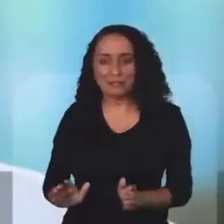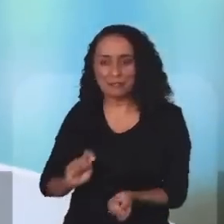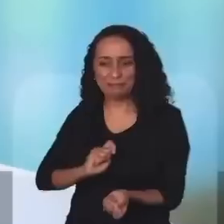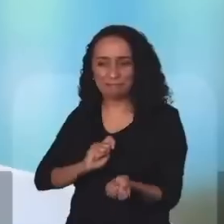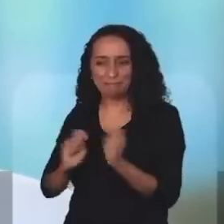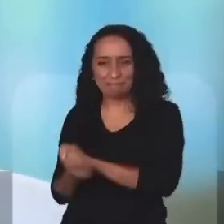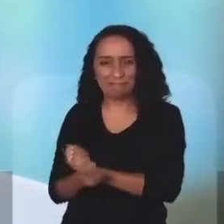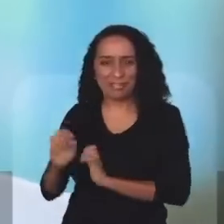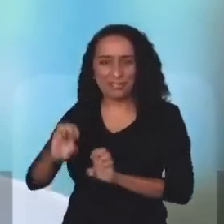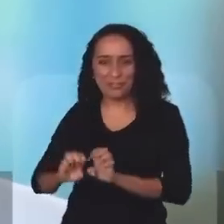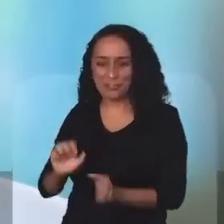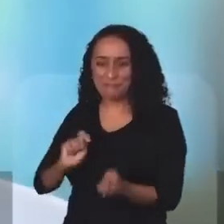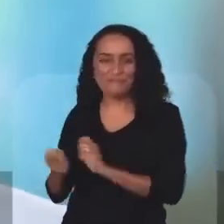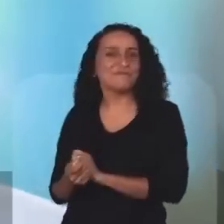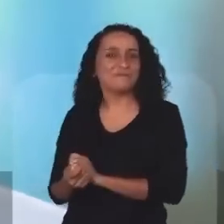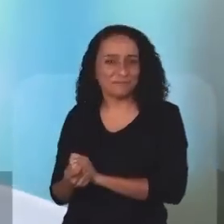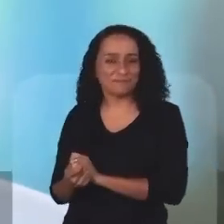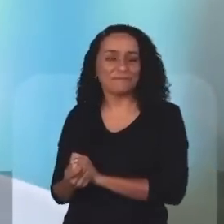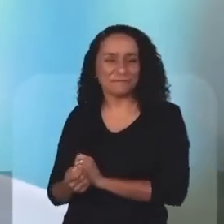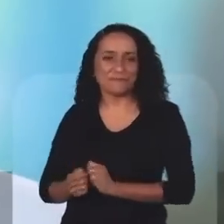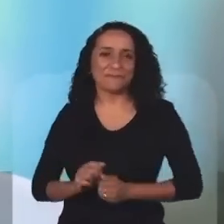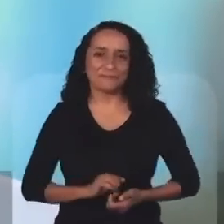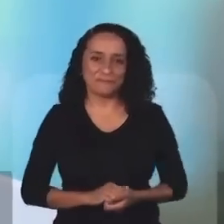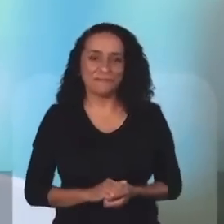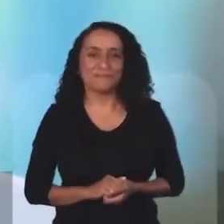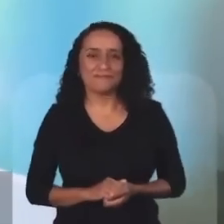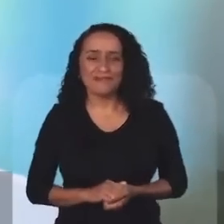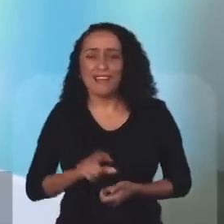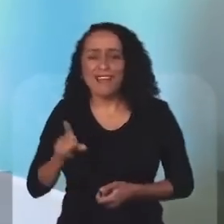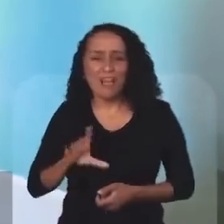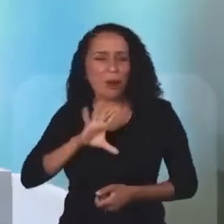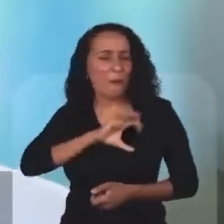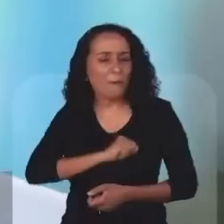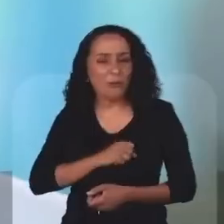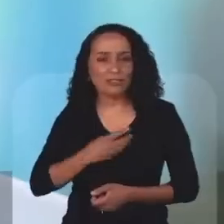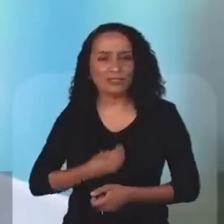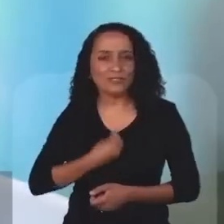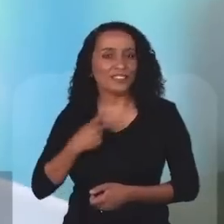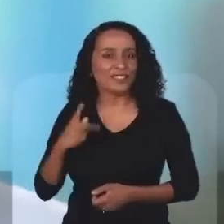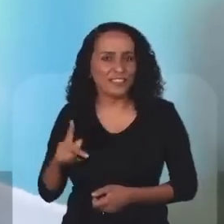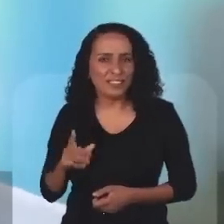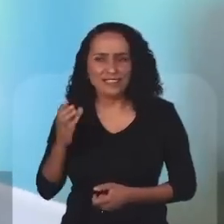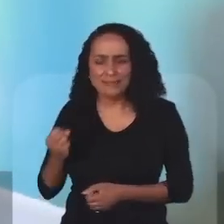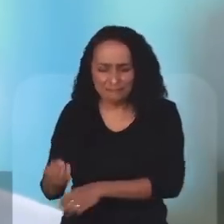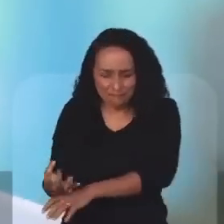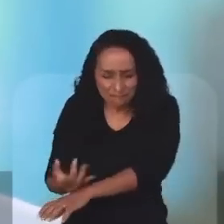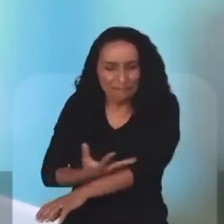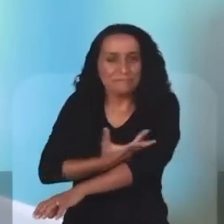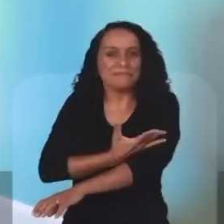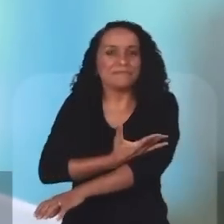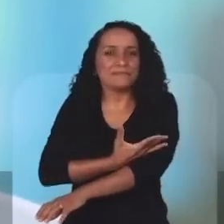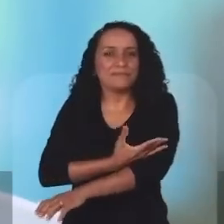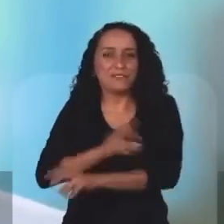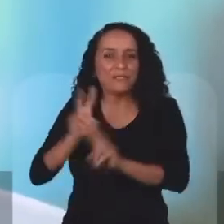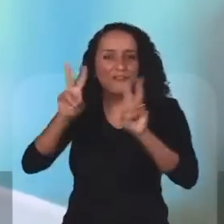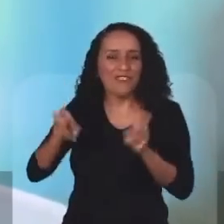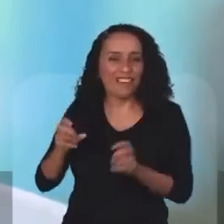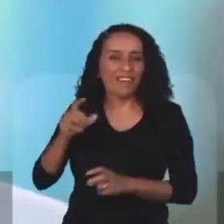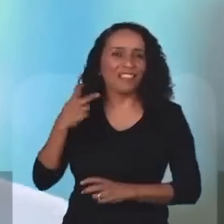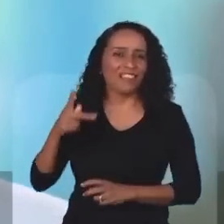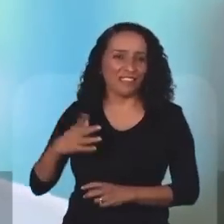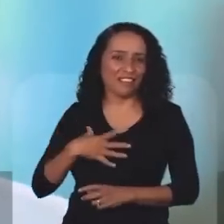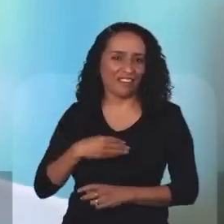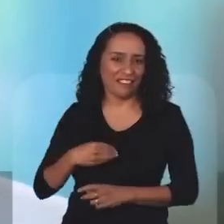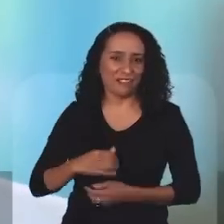pra dar uma quebrada na estrutura dele. E é o amor da vida dele, ele se emociona